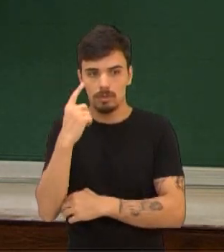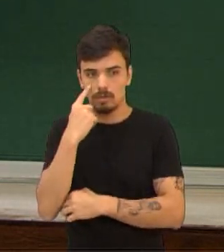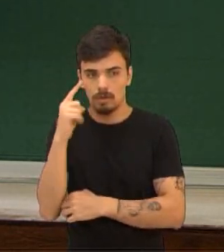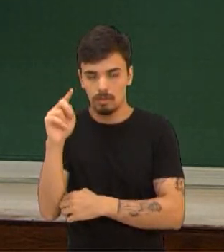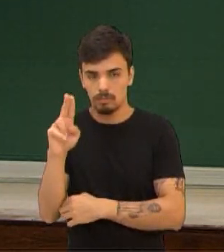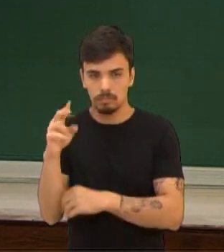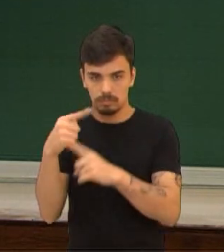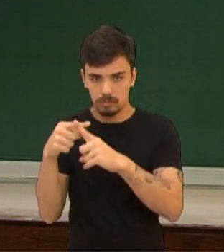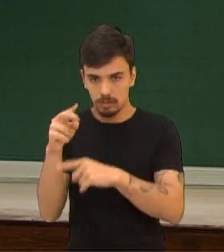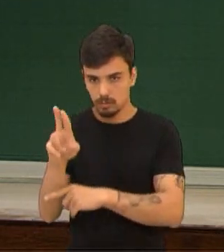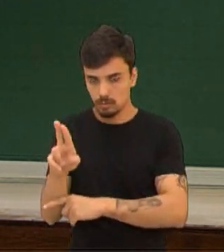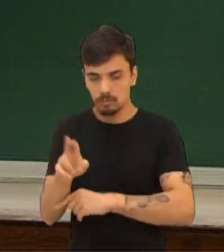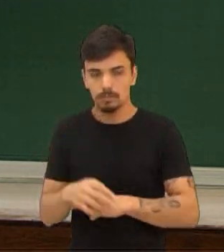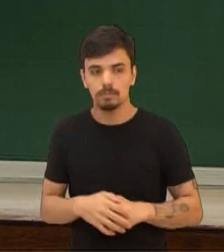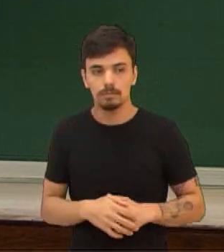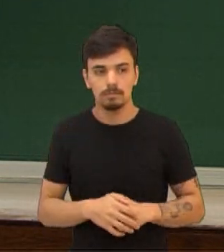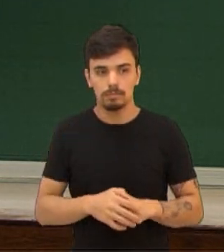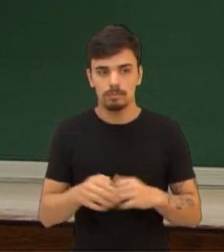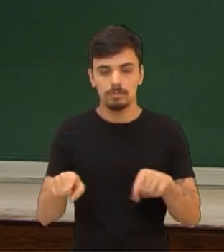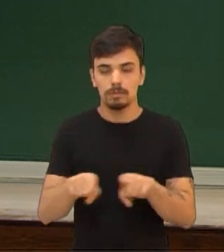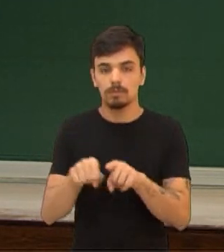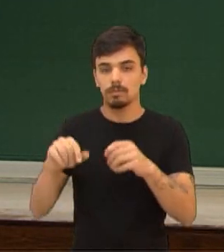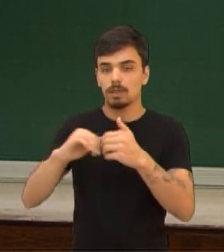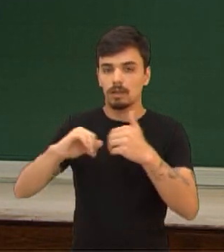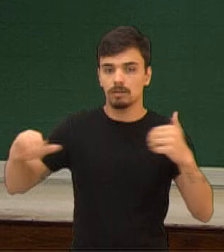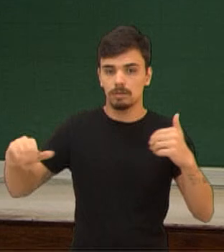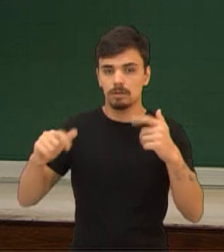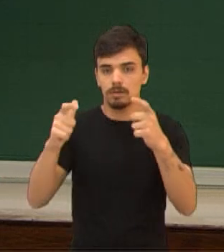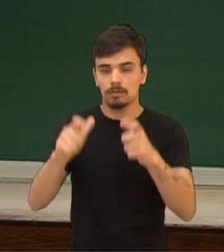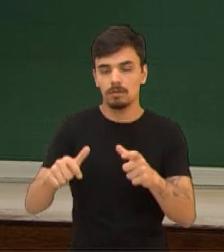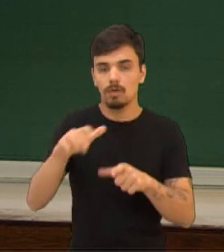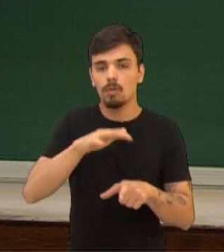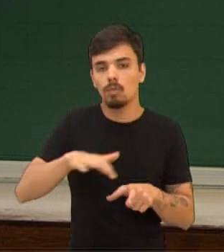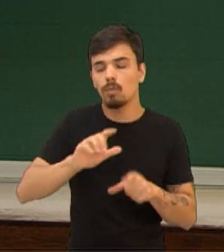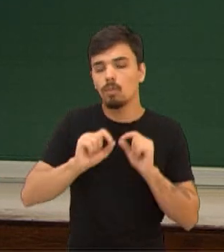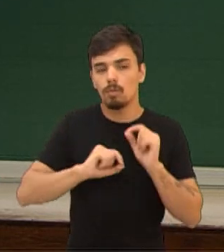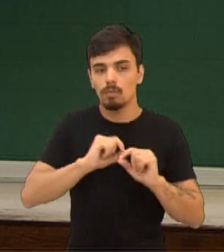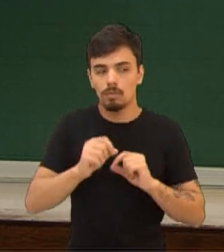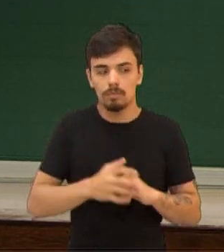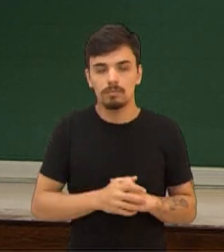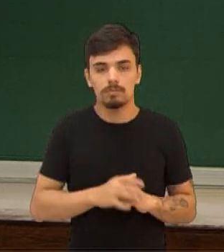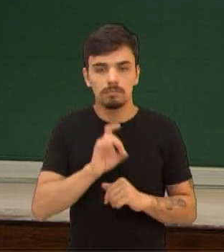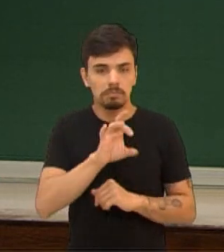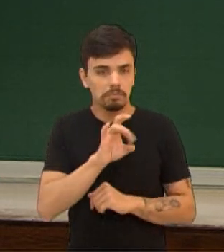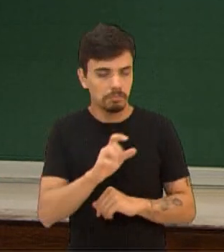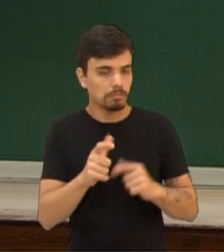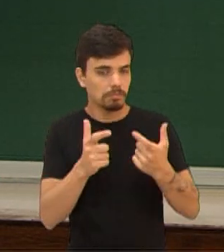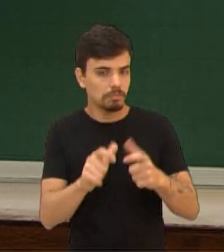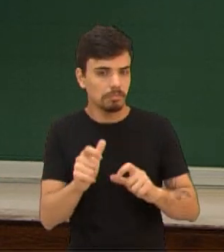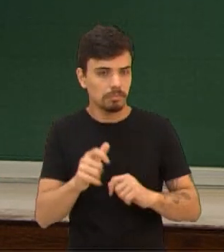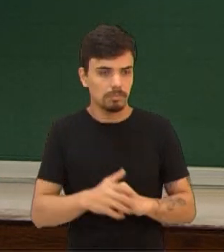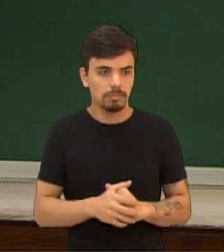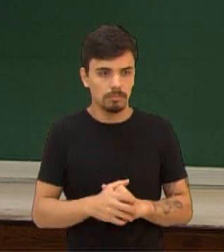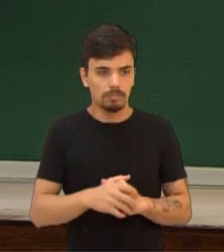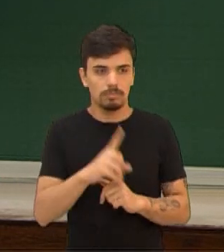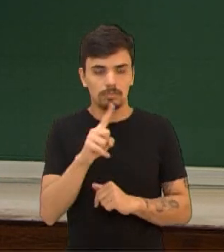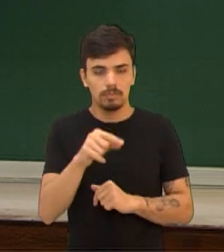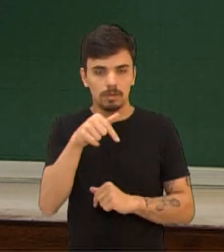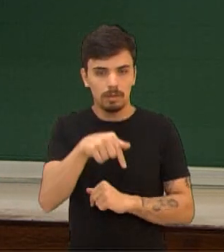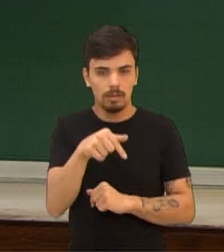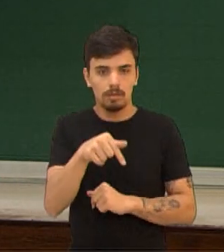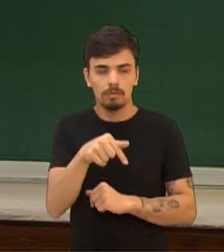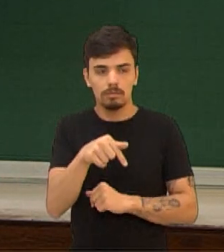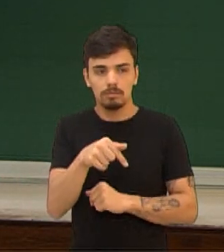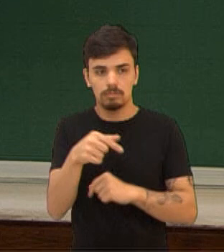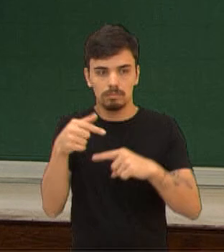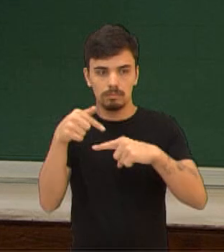fonte. Vou isolar. No caso, eu sei que cada tensão aqui é a carga acumulada no